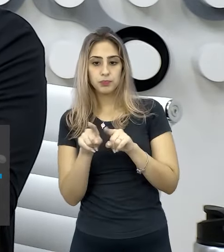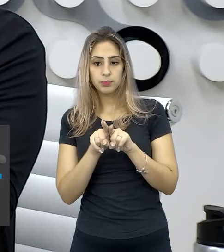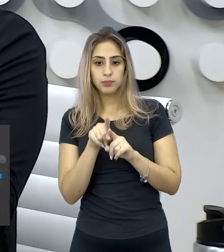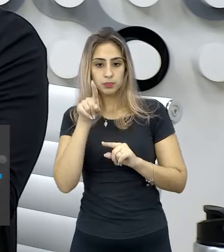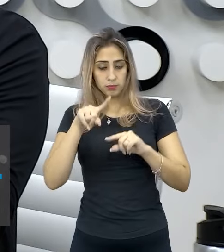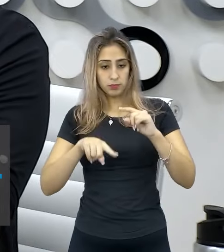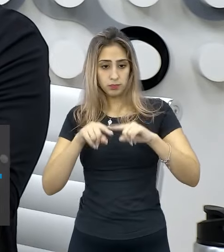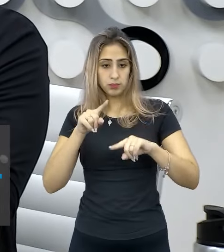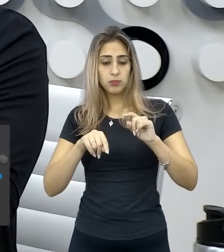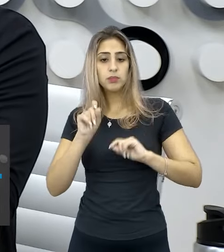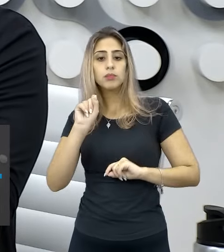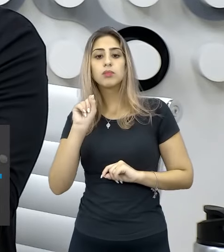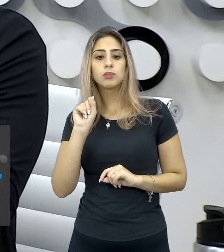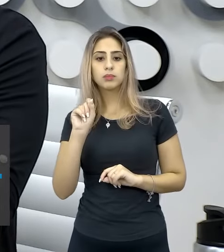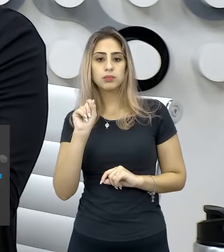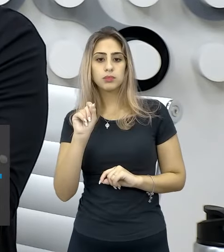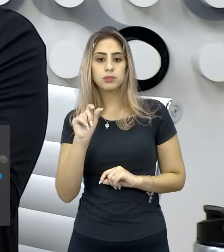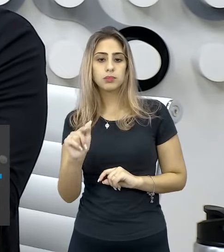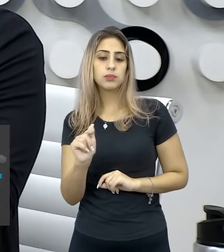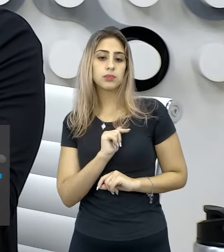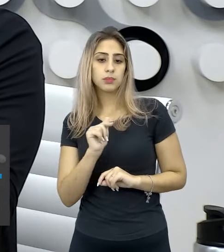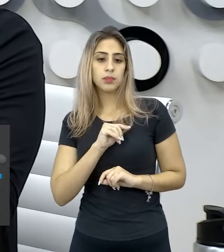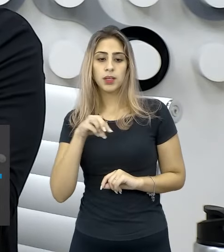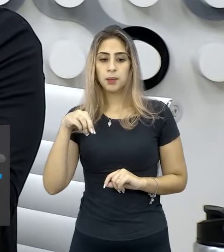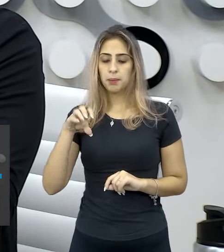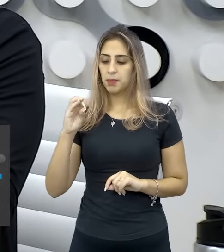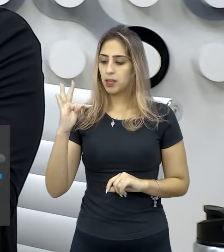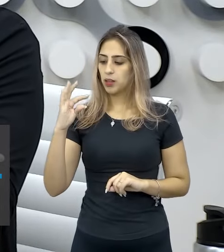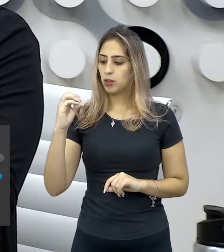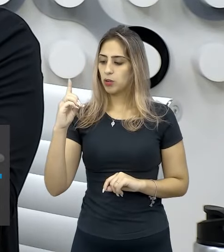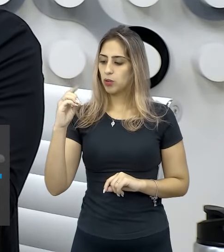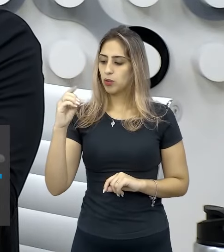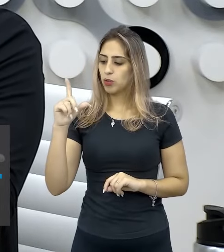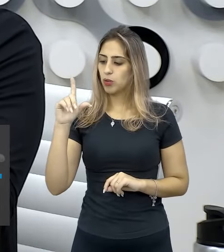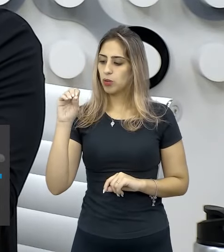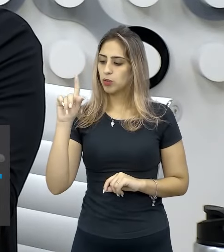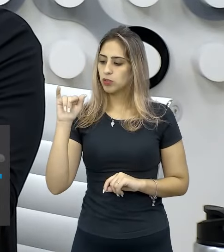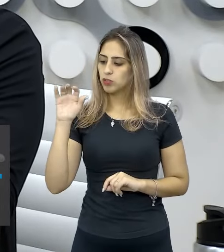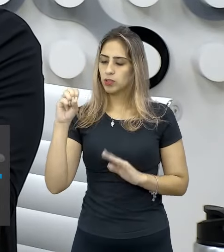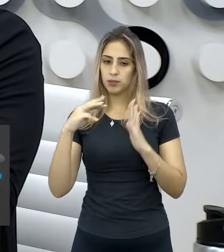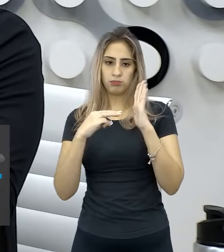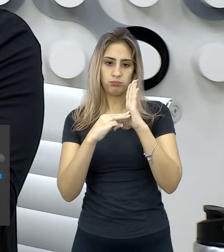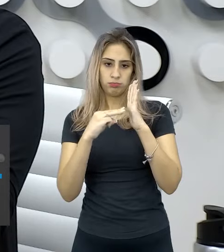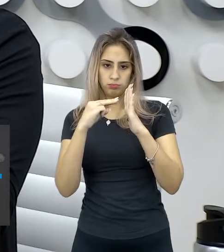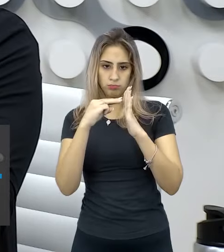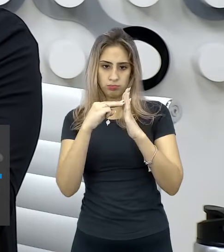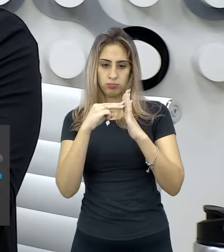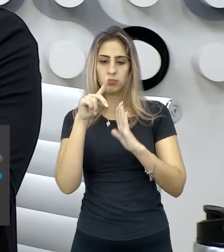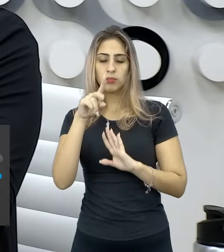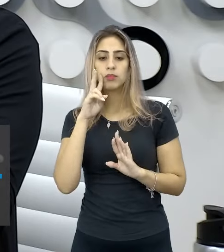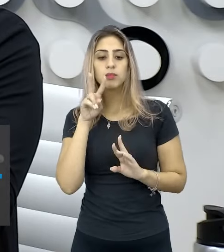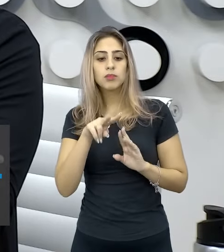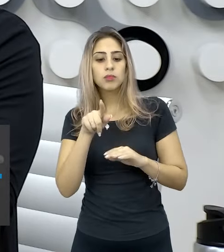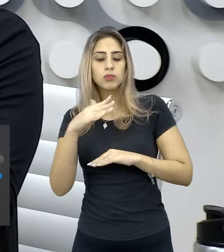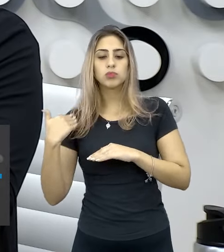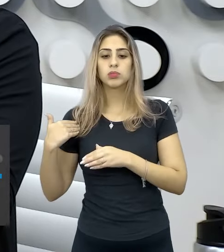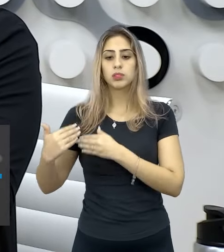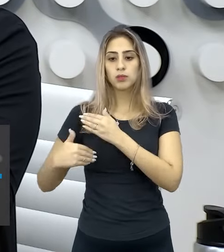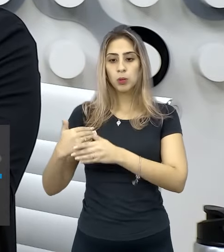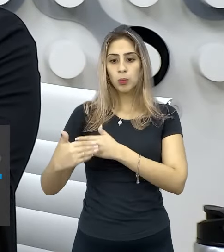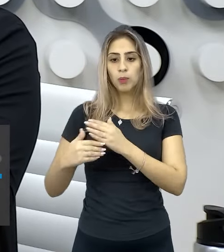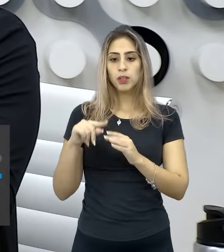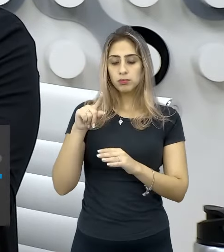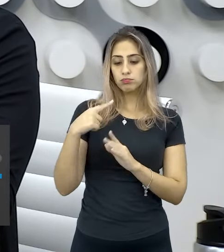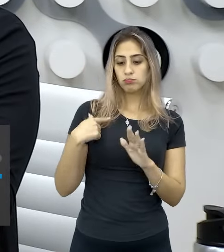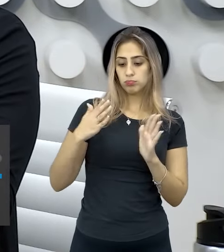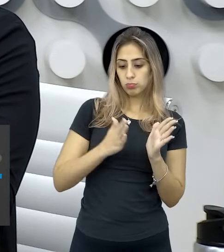desse material é que tem metodologias, né, específicas e apropriadas para garantir esse desenvolvimento. Então, todo